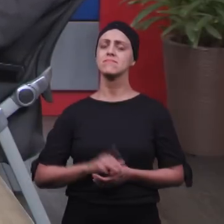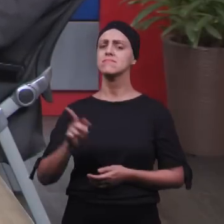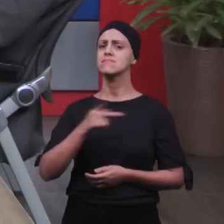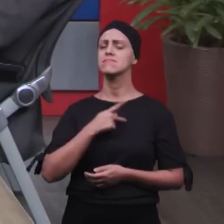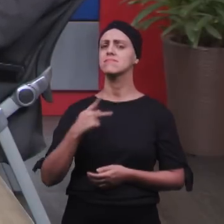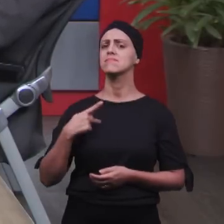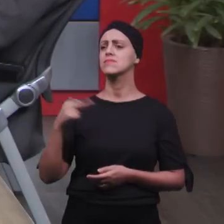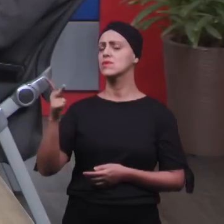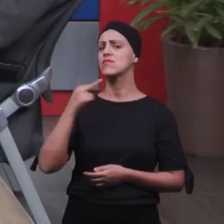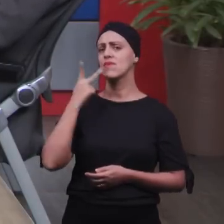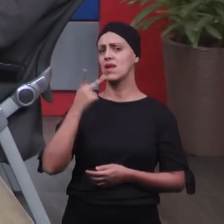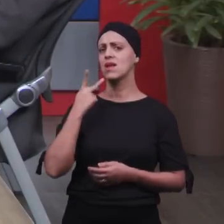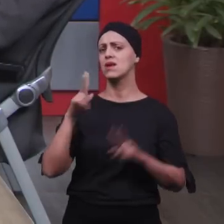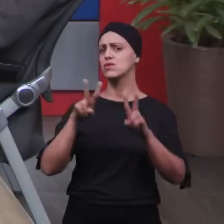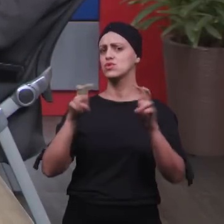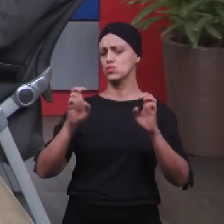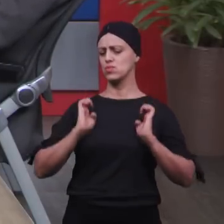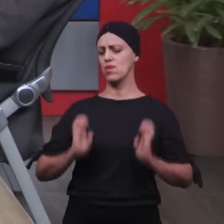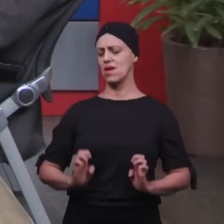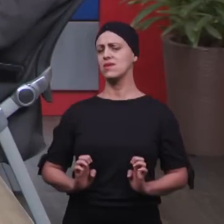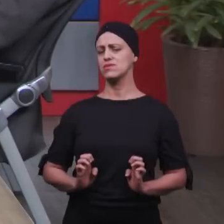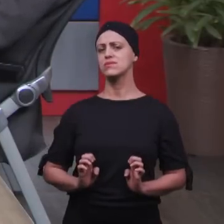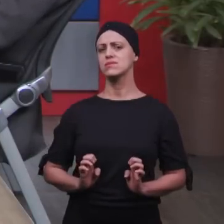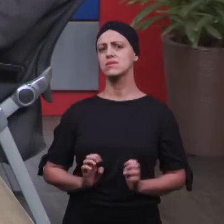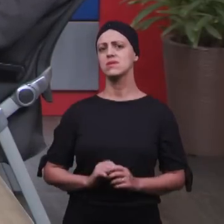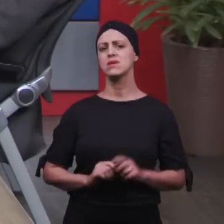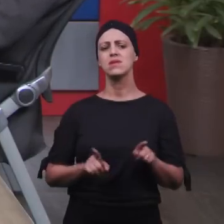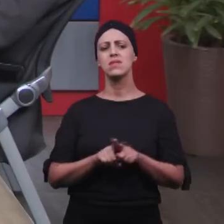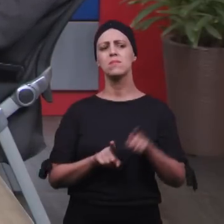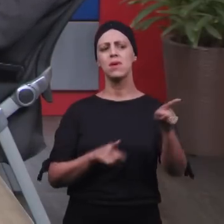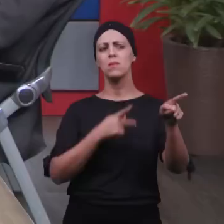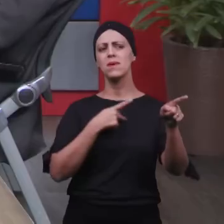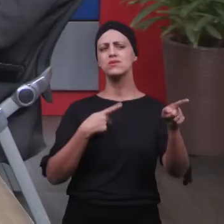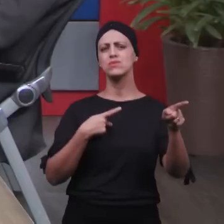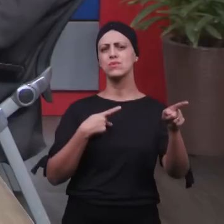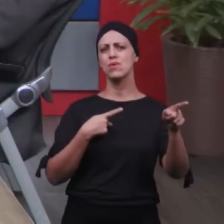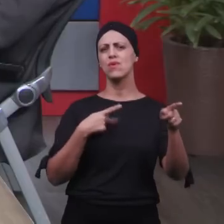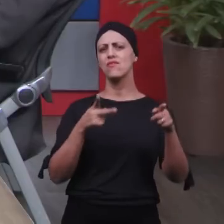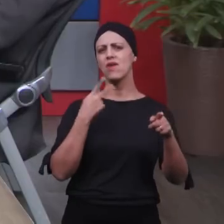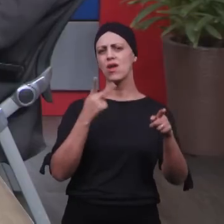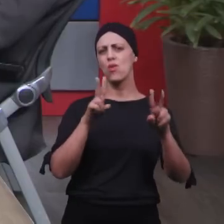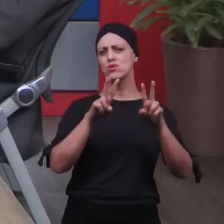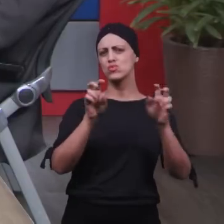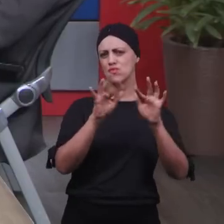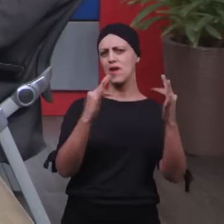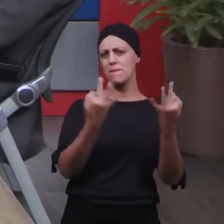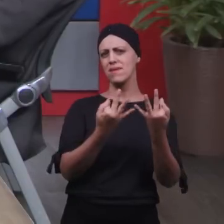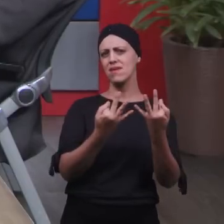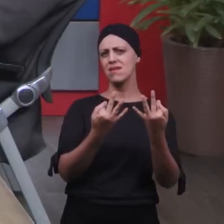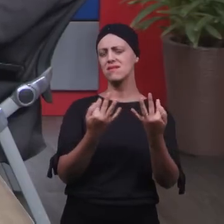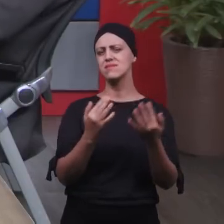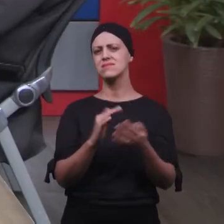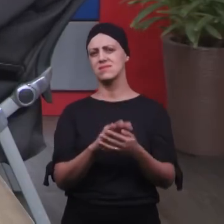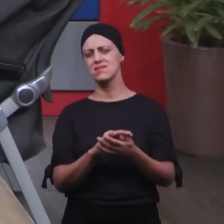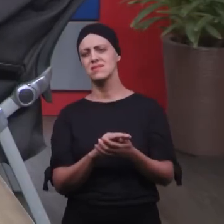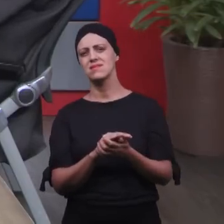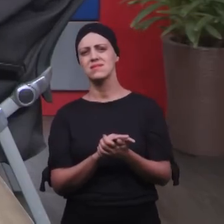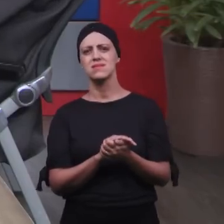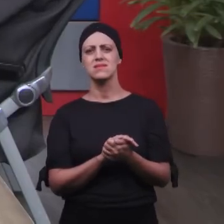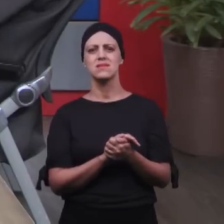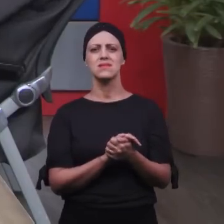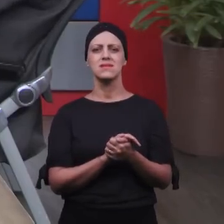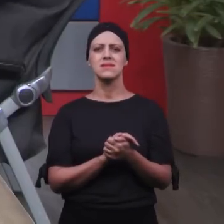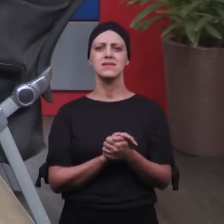e pegando o gancho aqui que o pastor Pedro falou da questão dos familiares, que o vídeo também para nossa família foi